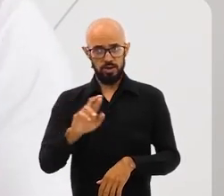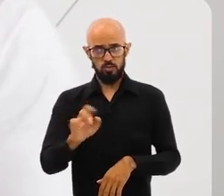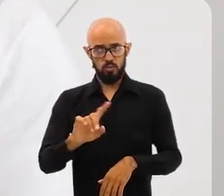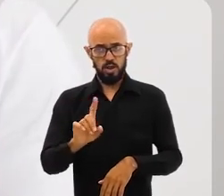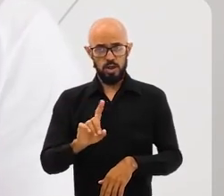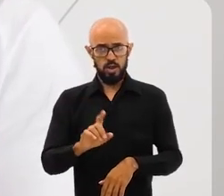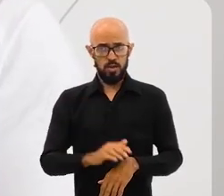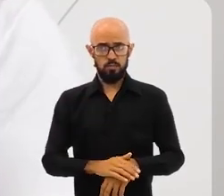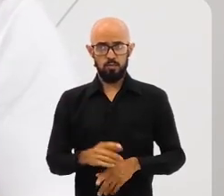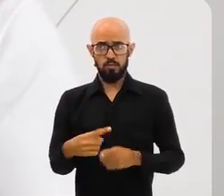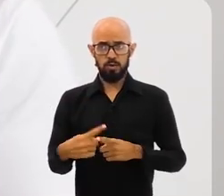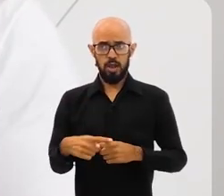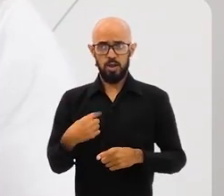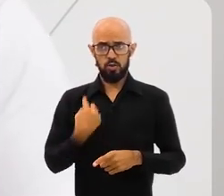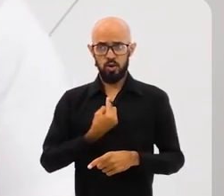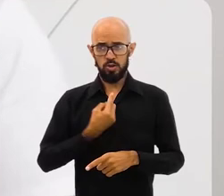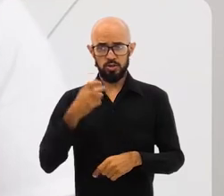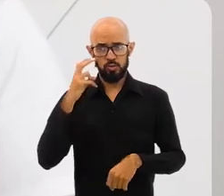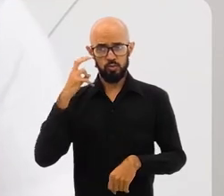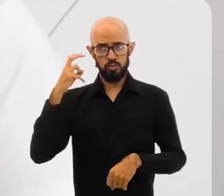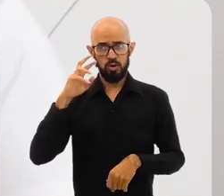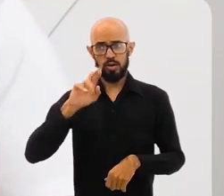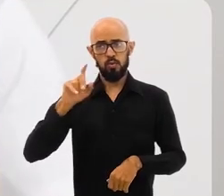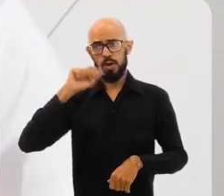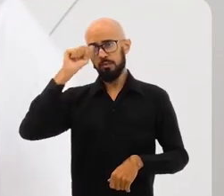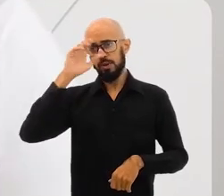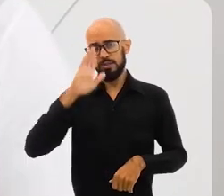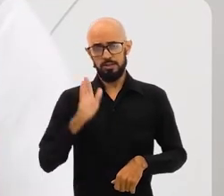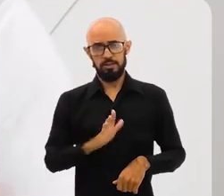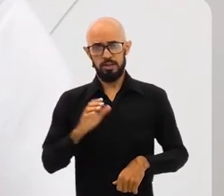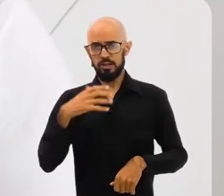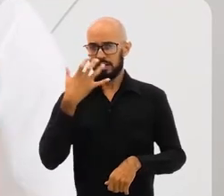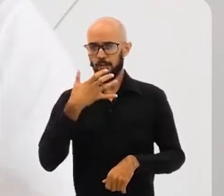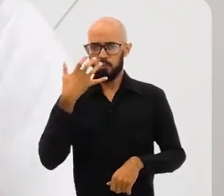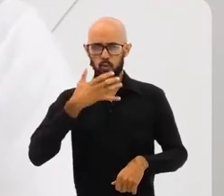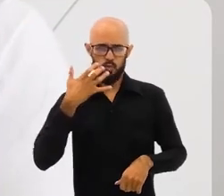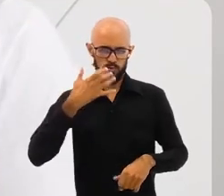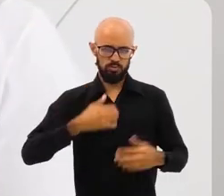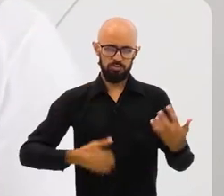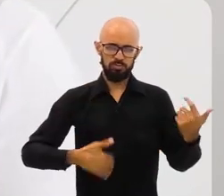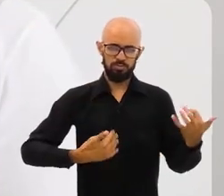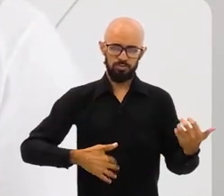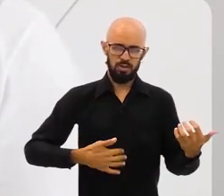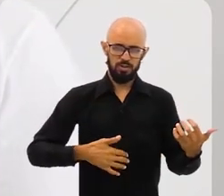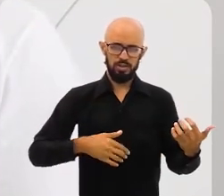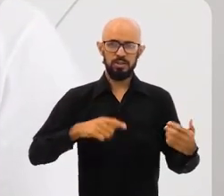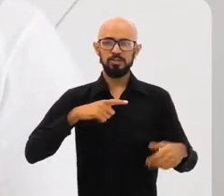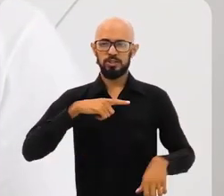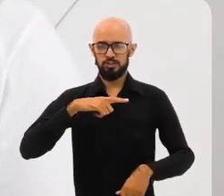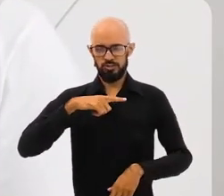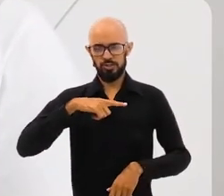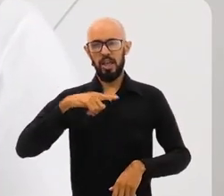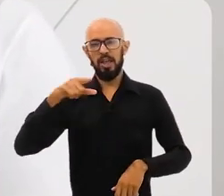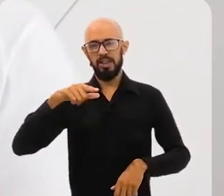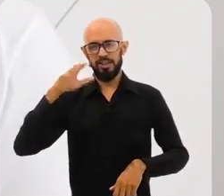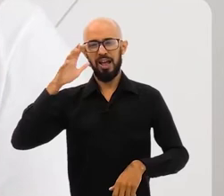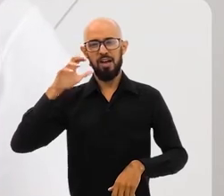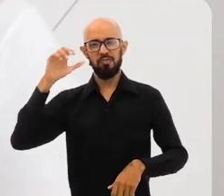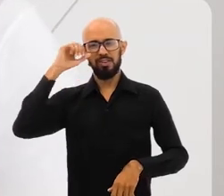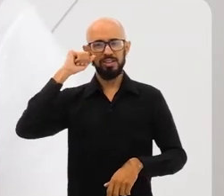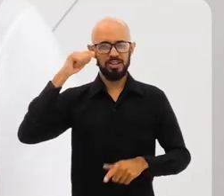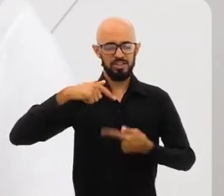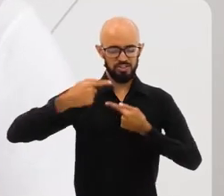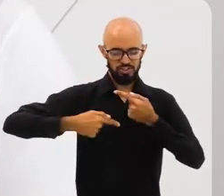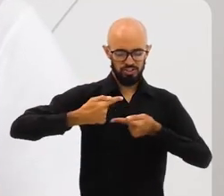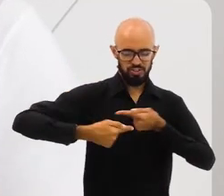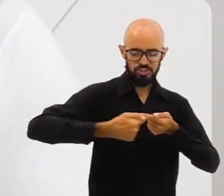caminhada não é isso a nossa cultura muito mais brasileira que é muito musical né gente já vem da questão africana com relação a isso toda a nossa